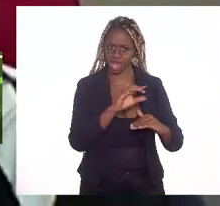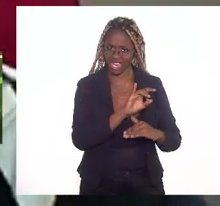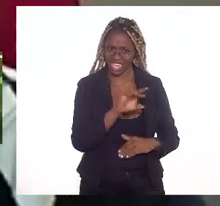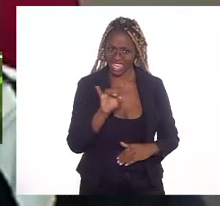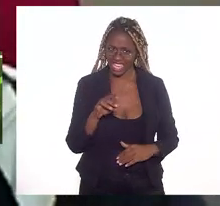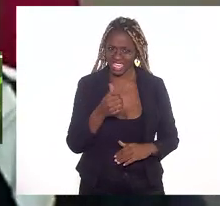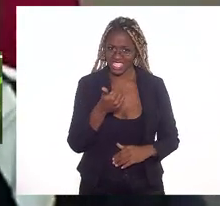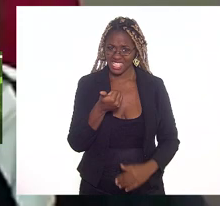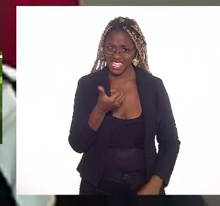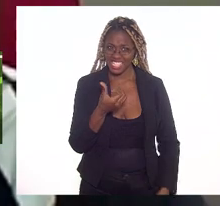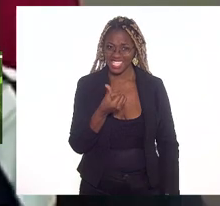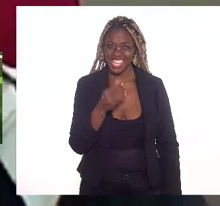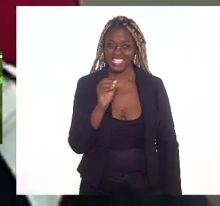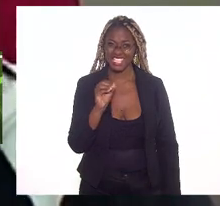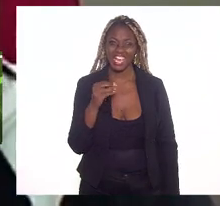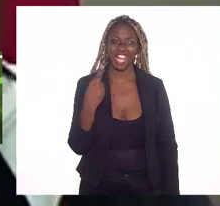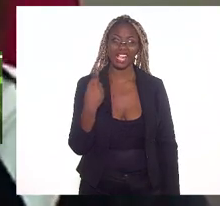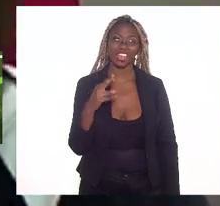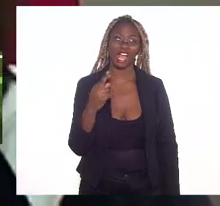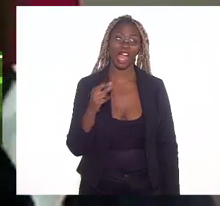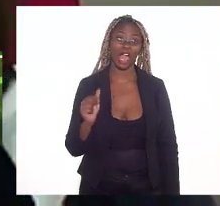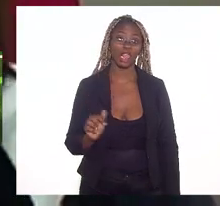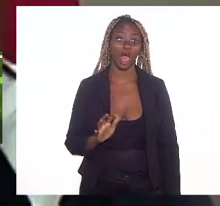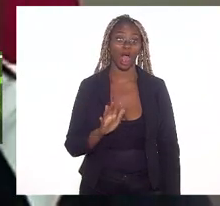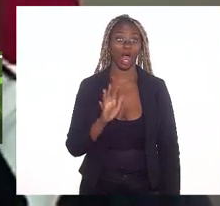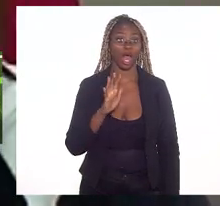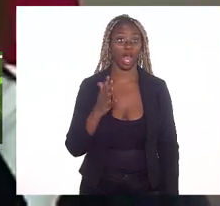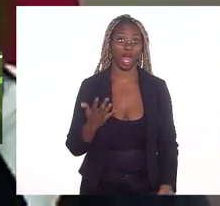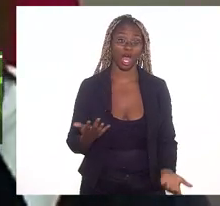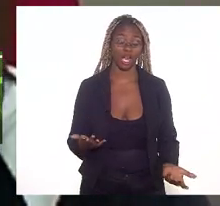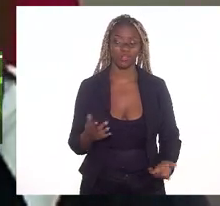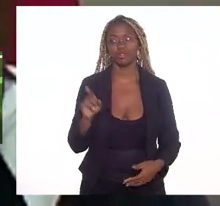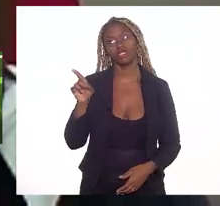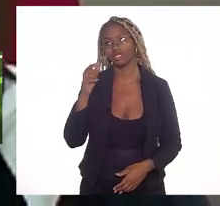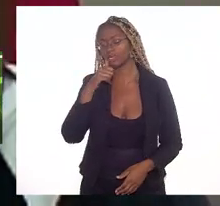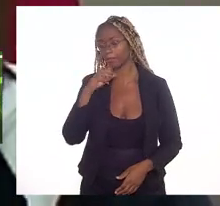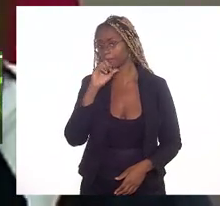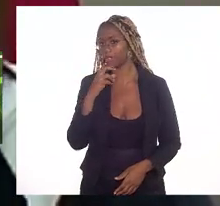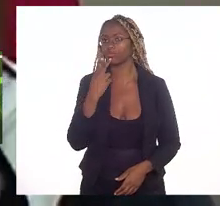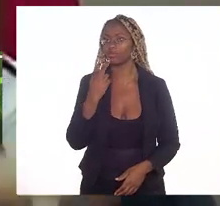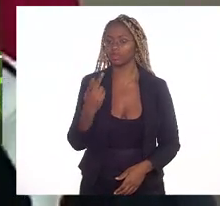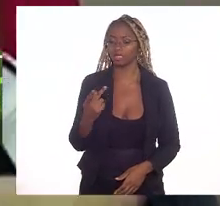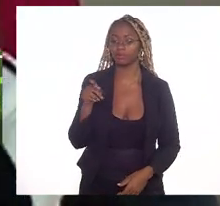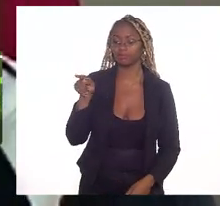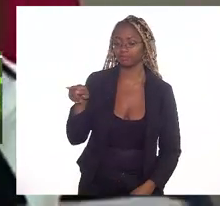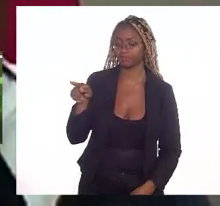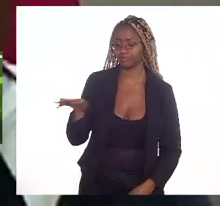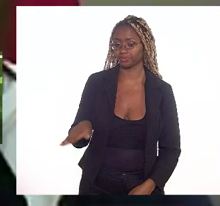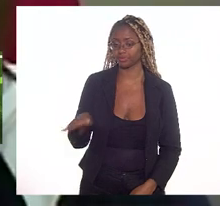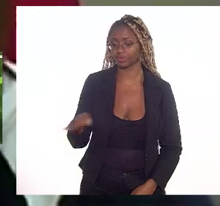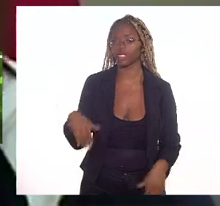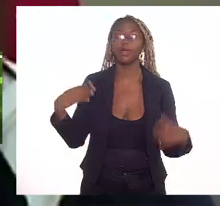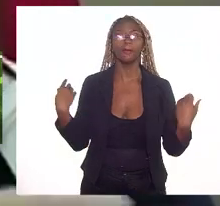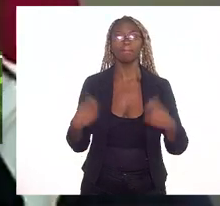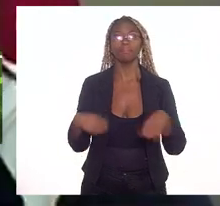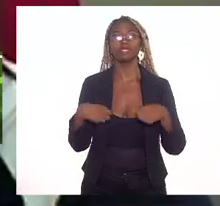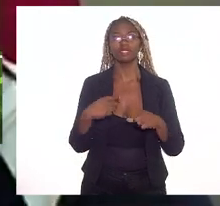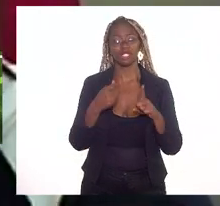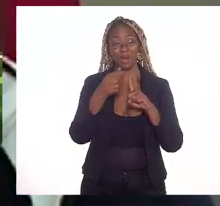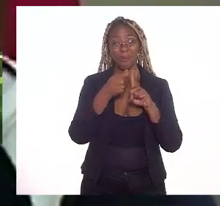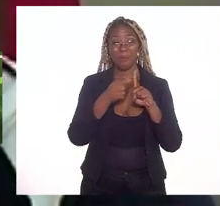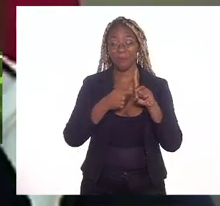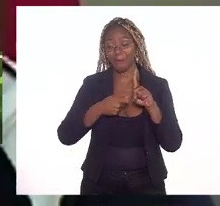R$ 160,00. E segundo a mãe, esse menino vai precisar durante um